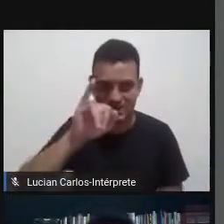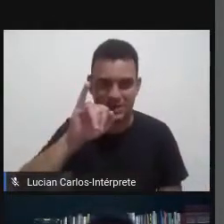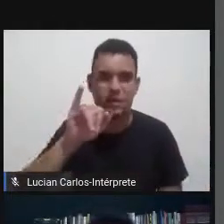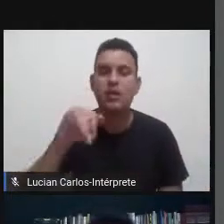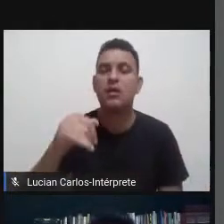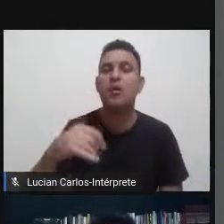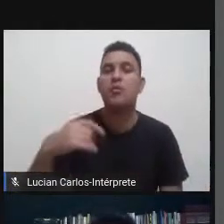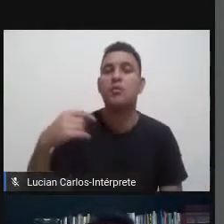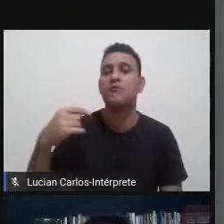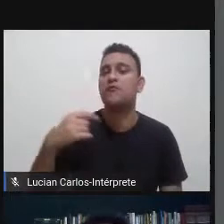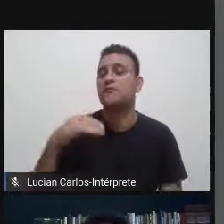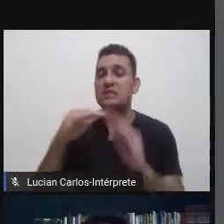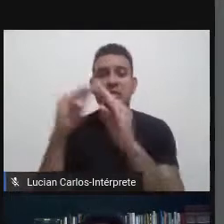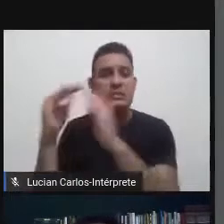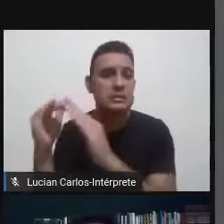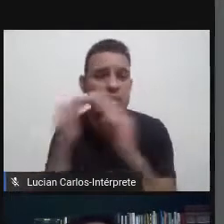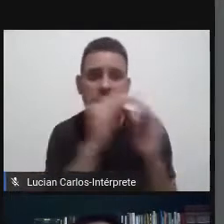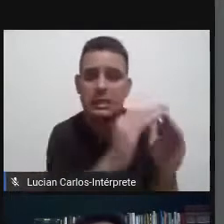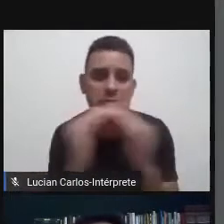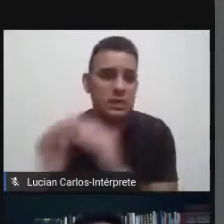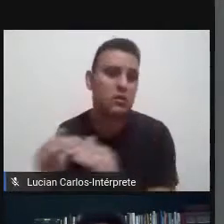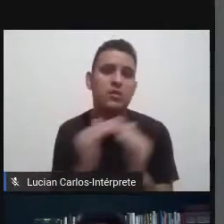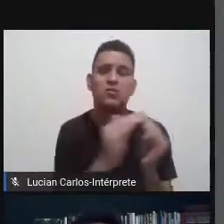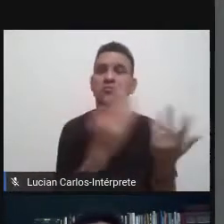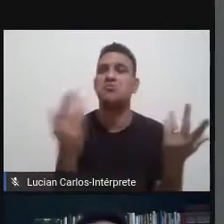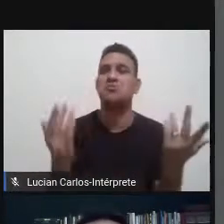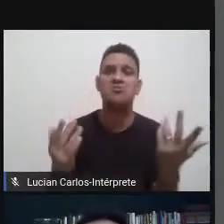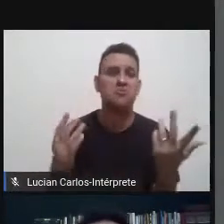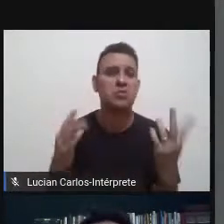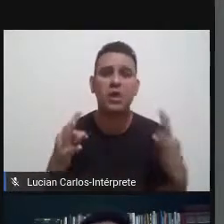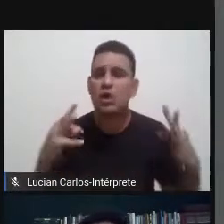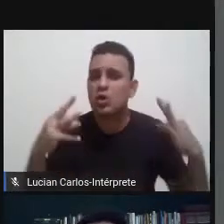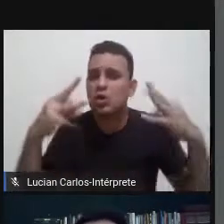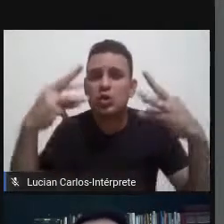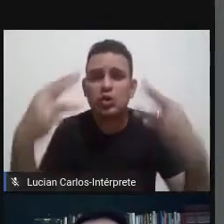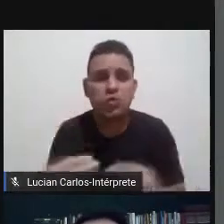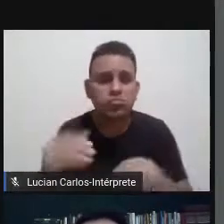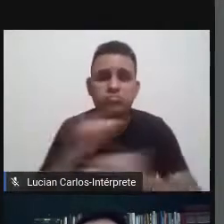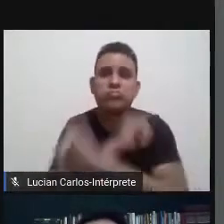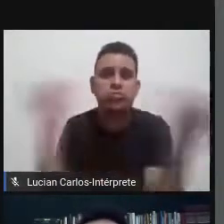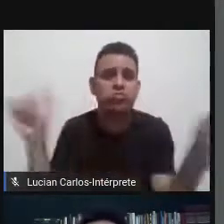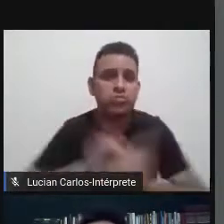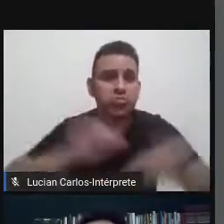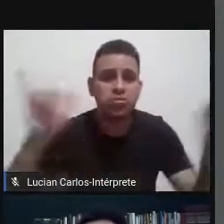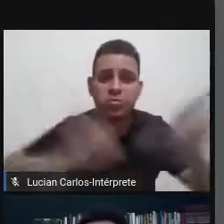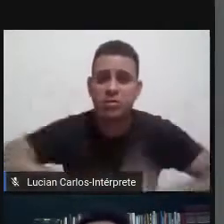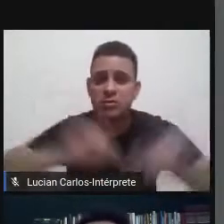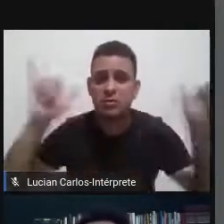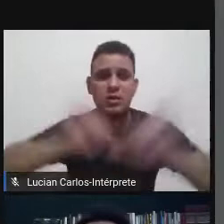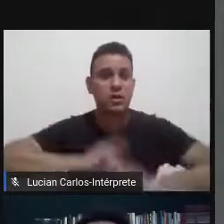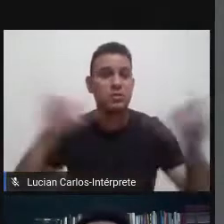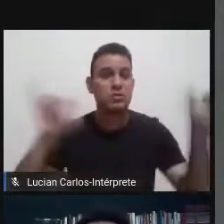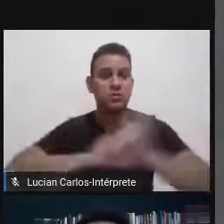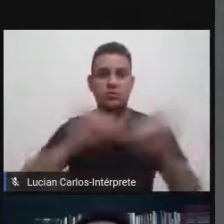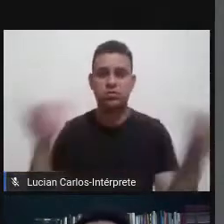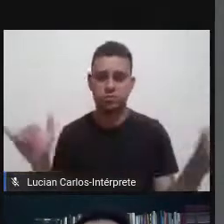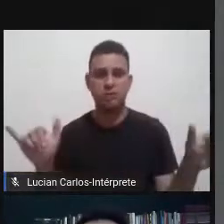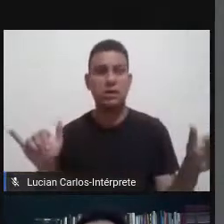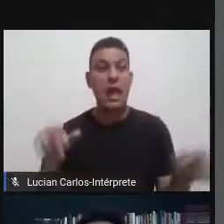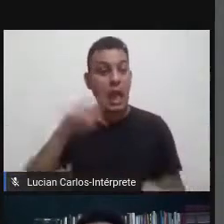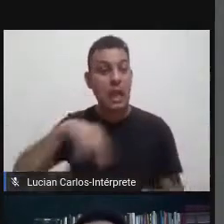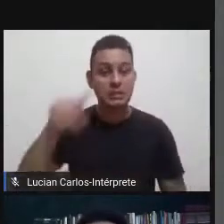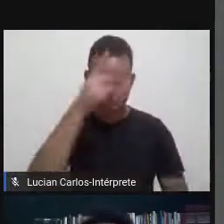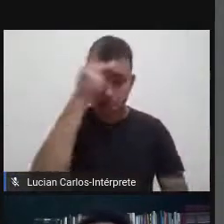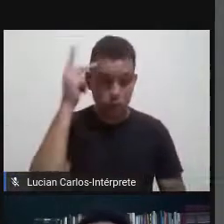de terra, vizinhos das pessoas. Nós fomos comunicando de maneira que essas